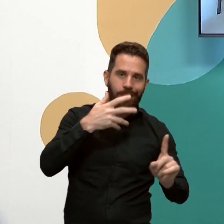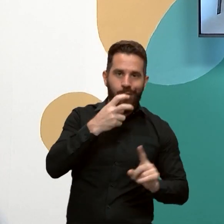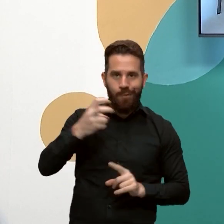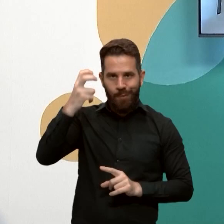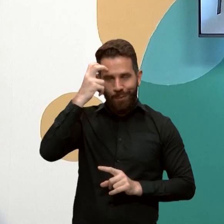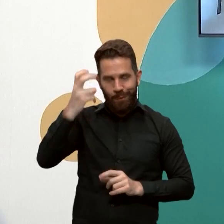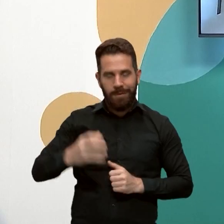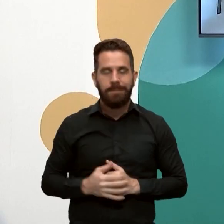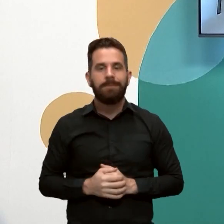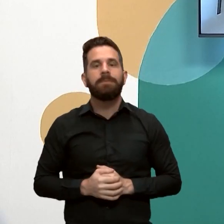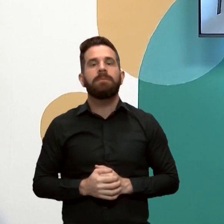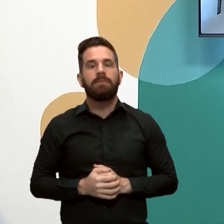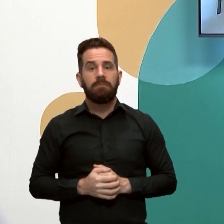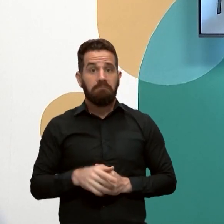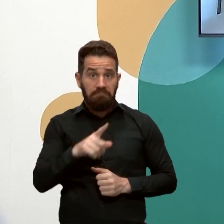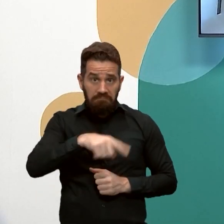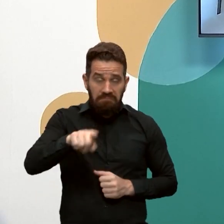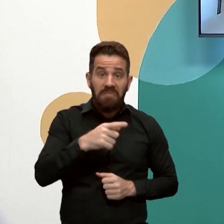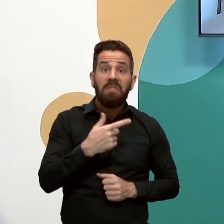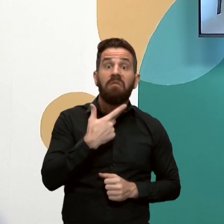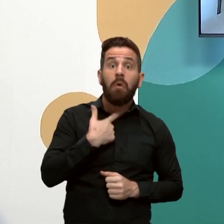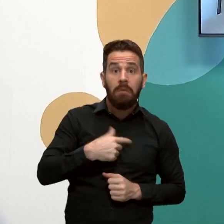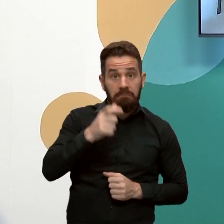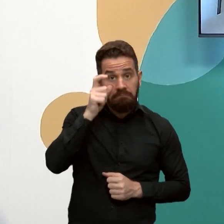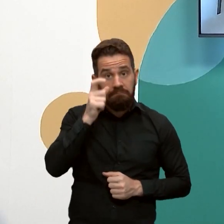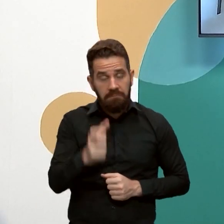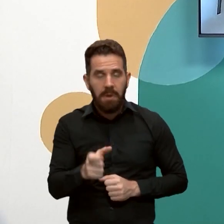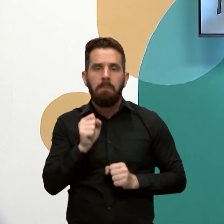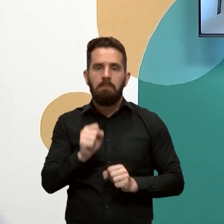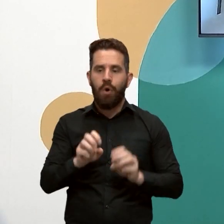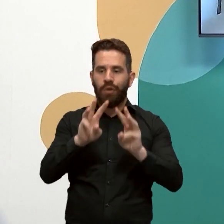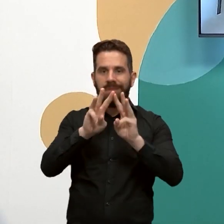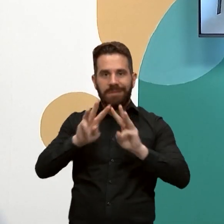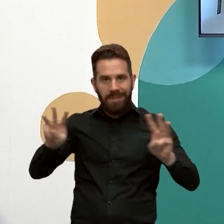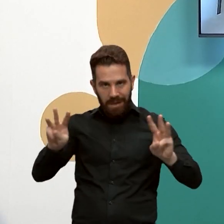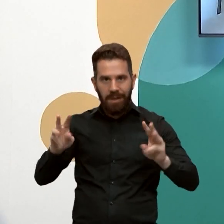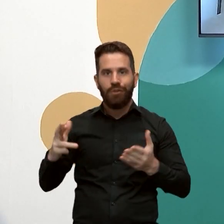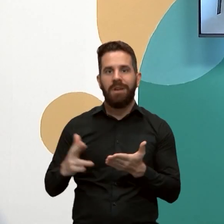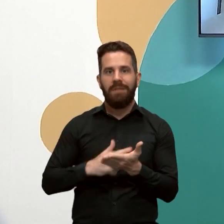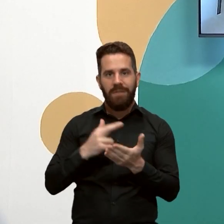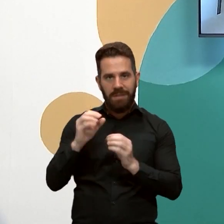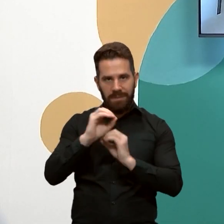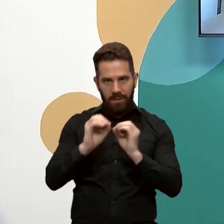a submissão, pode entrar no site da revista UFG,